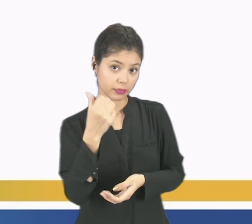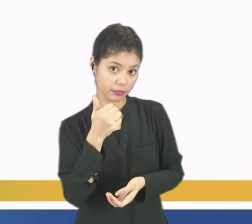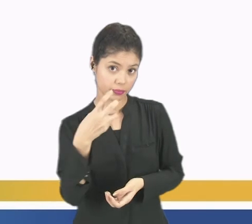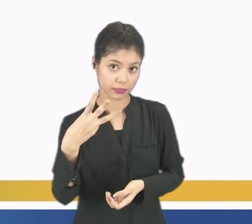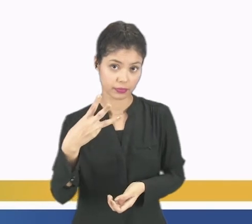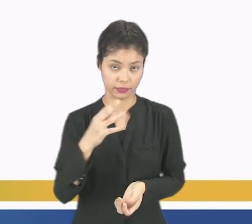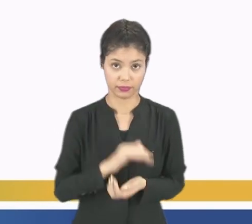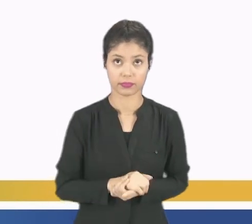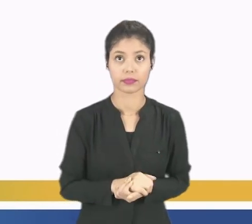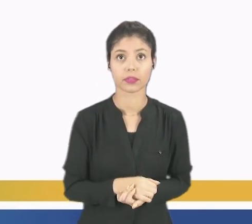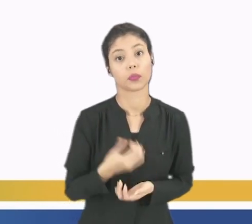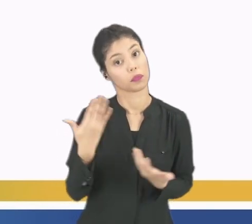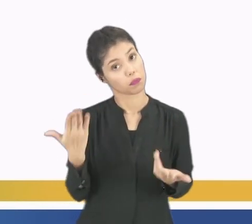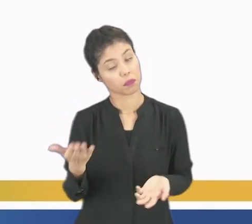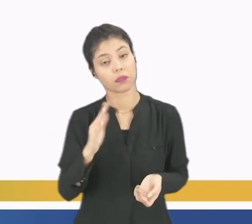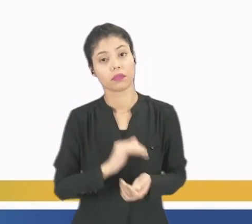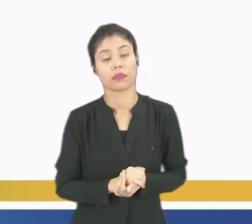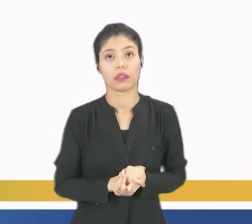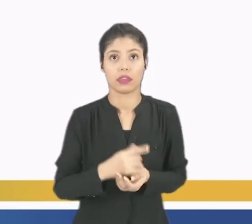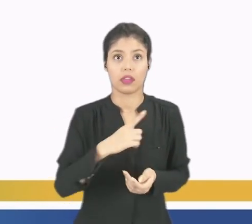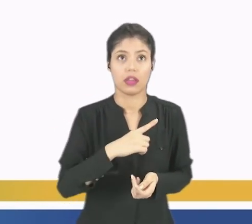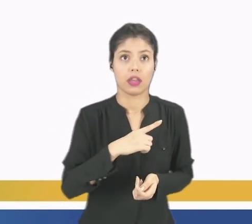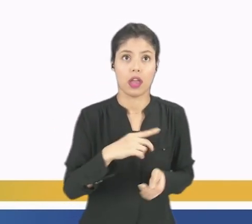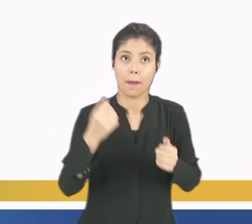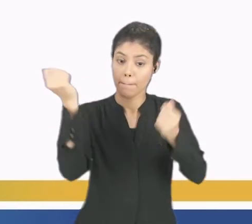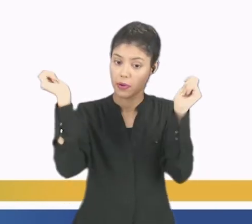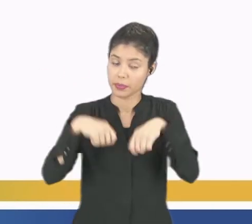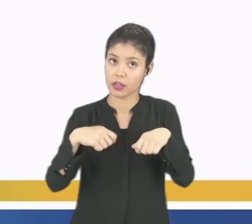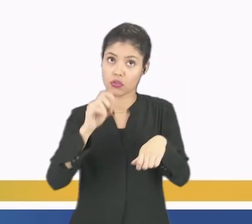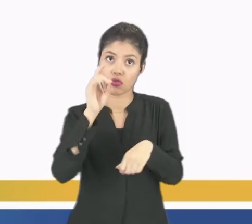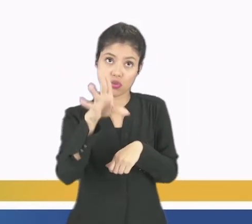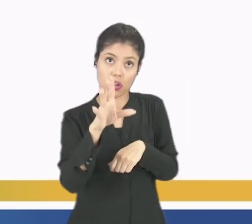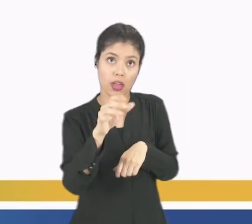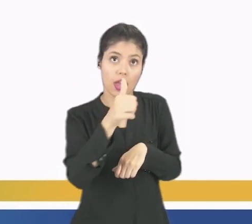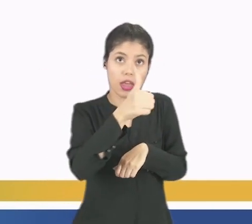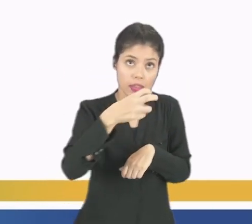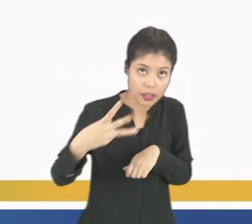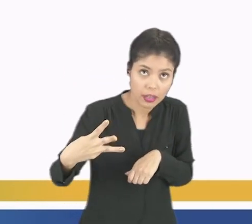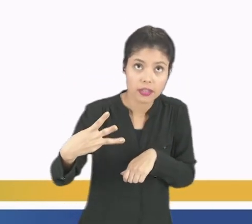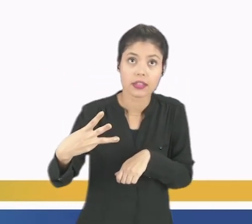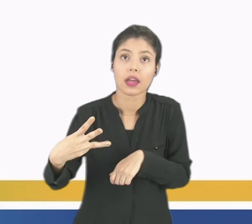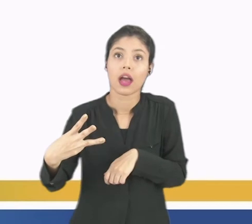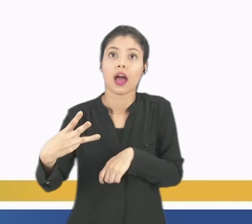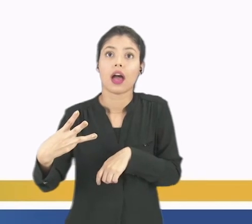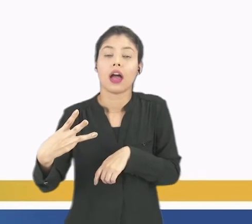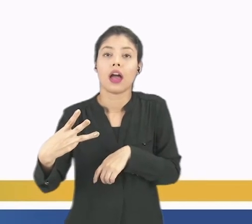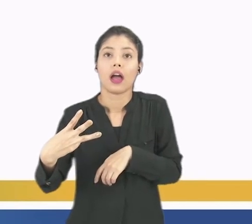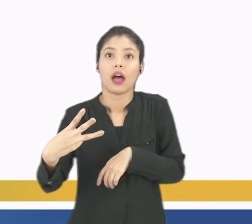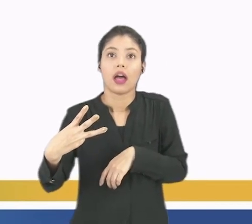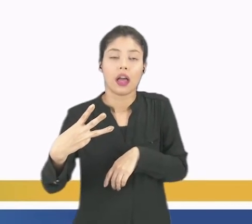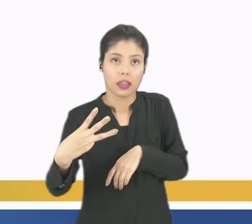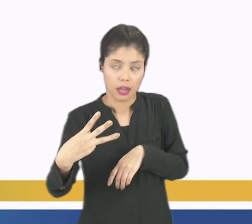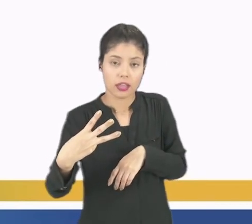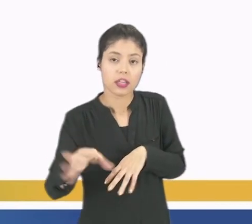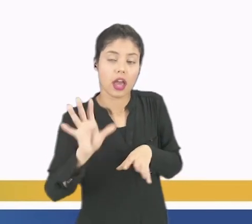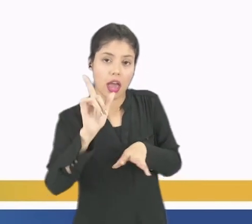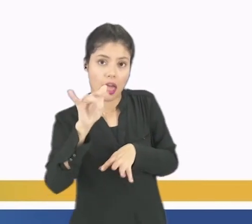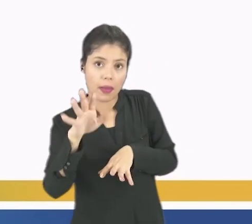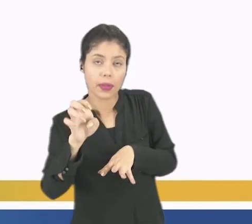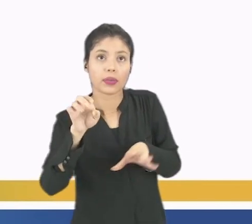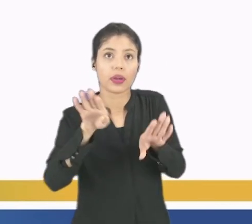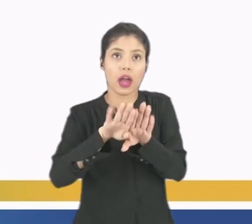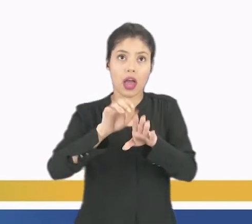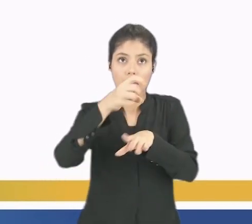aí. Ora, para eu saber essa probabilidade, basta eu fazer a razão do número de casos favoráveis, que é o número de elementos do